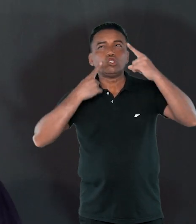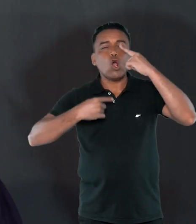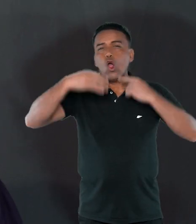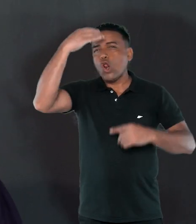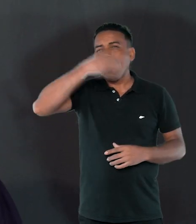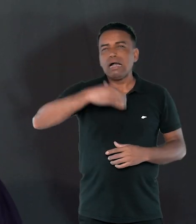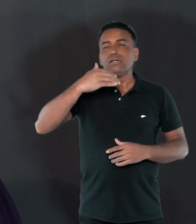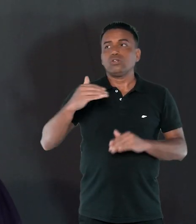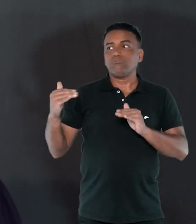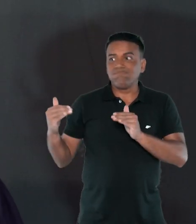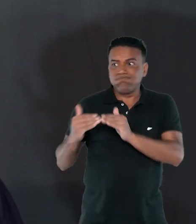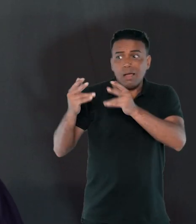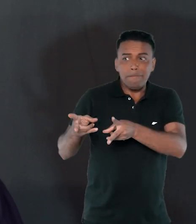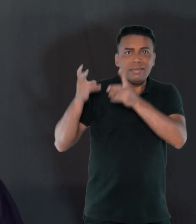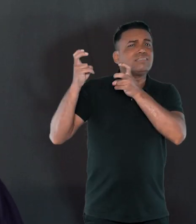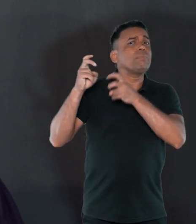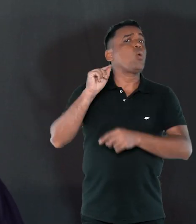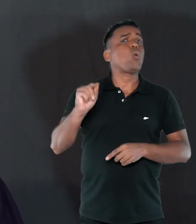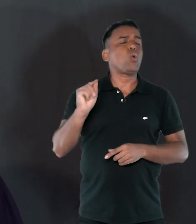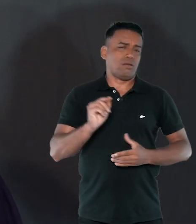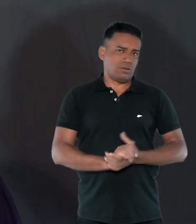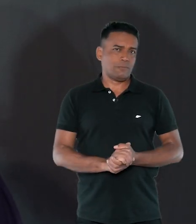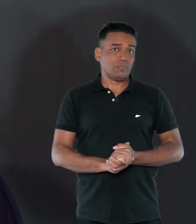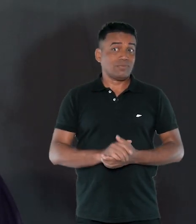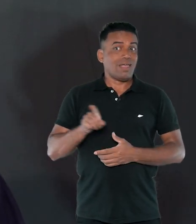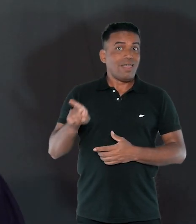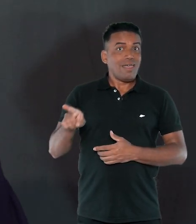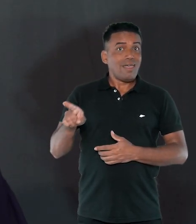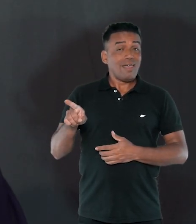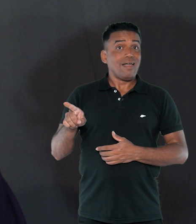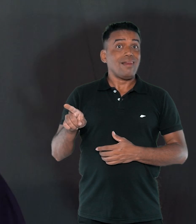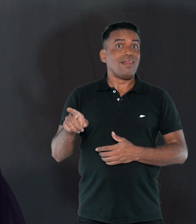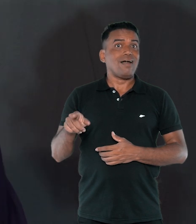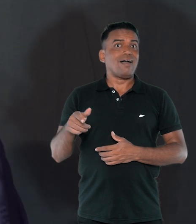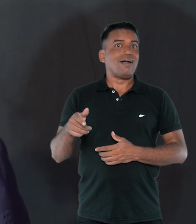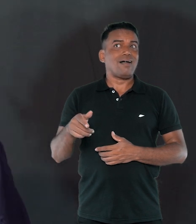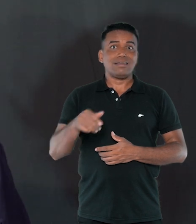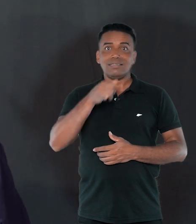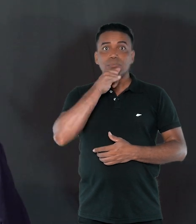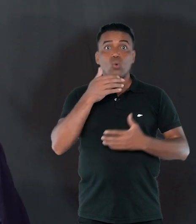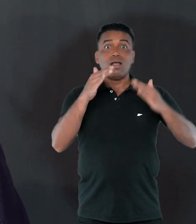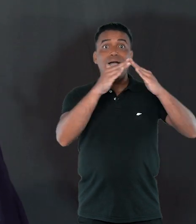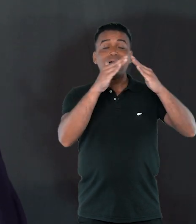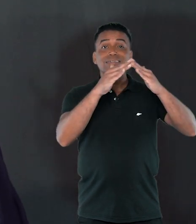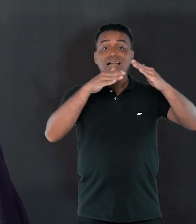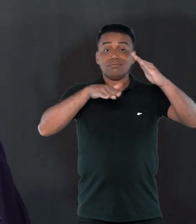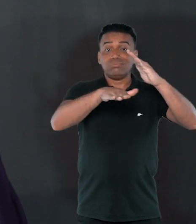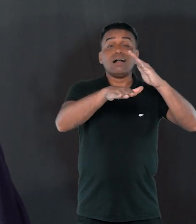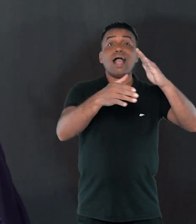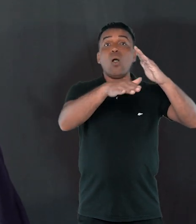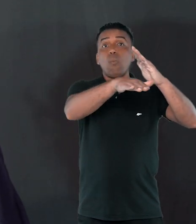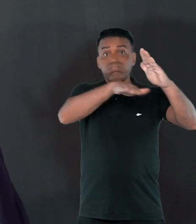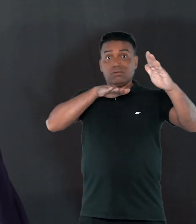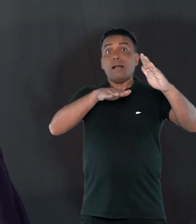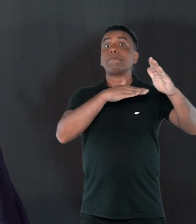coincidência criativa, porque ela, sem querer, claro, matou um filho, né, dando ré no carro dela. Ela perdeu um filho